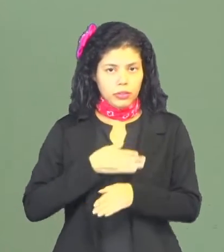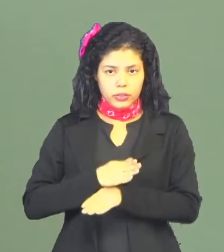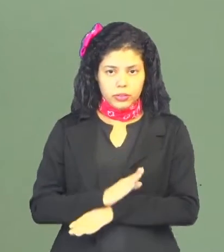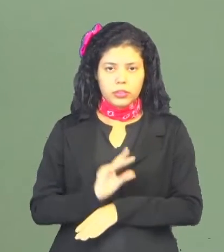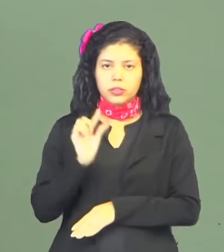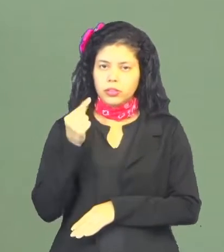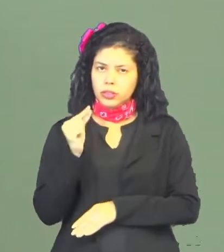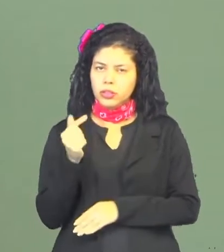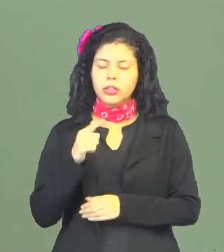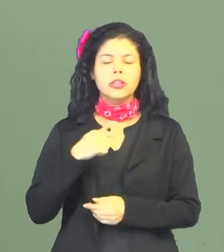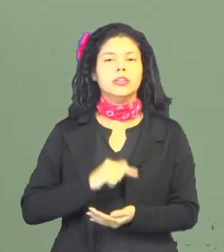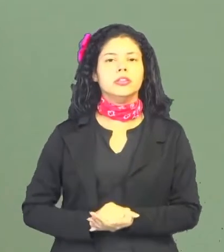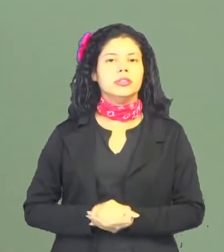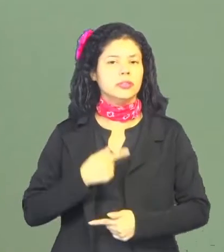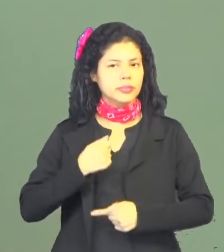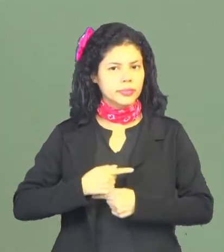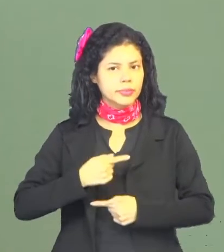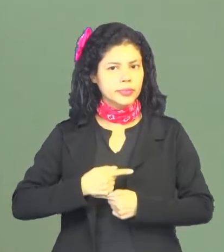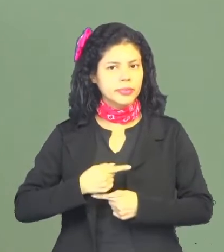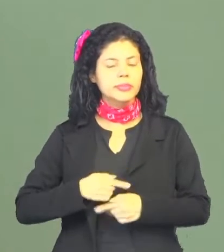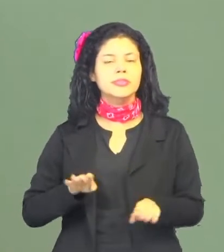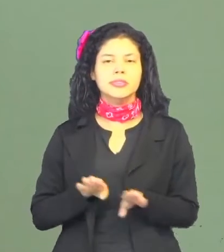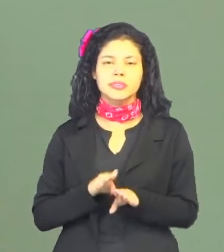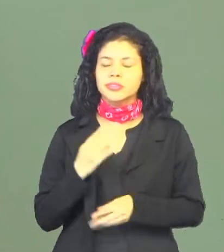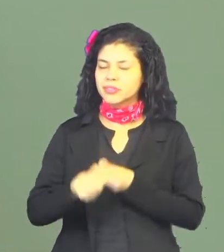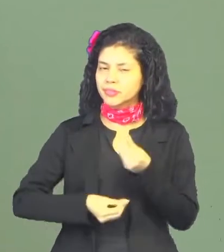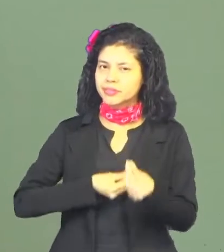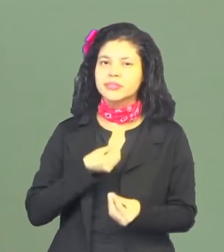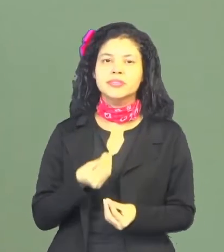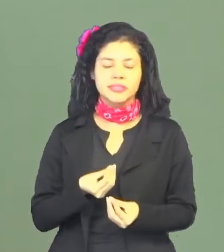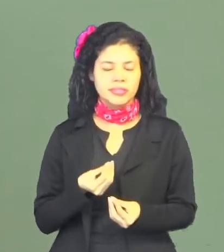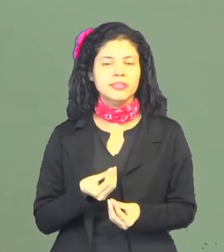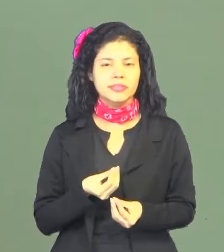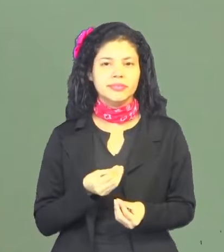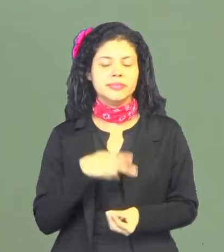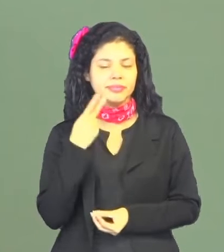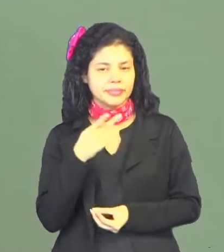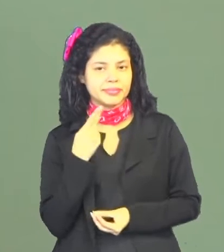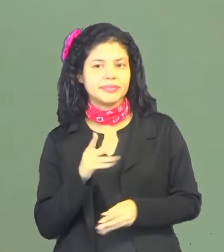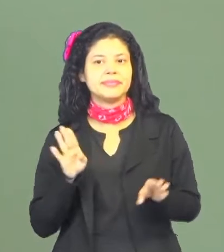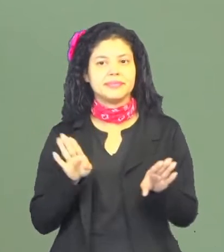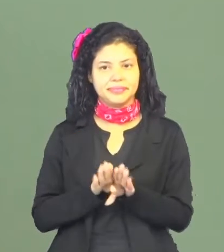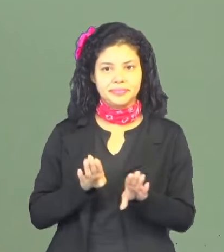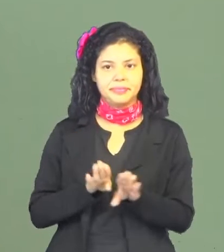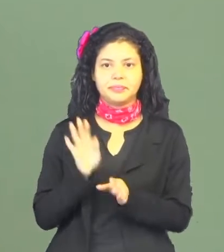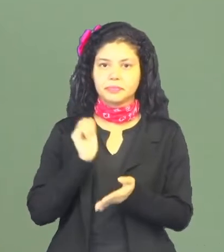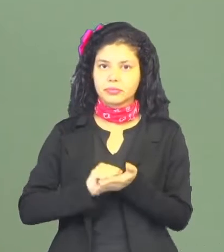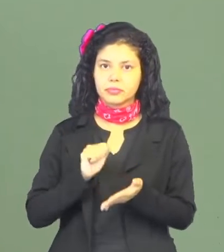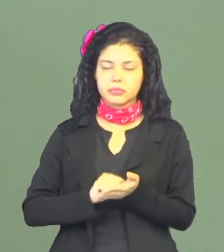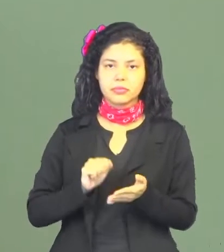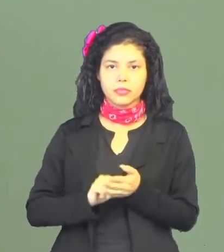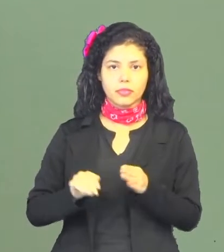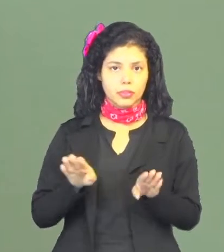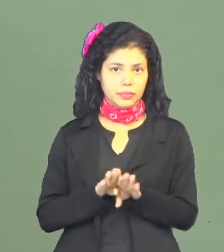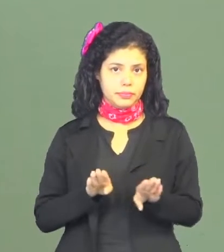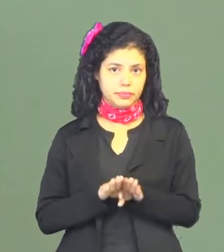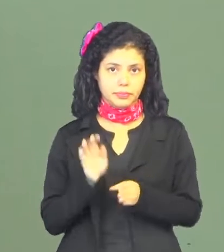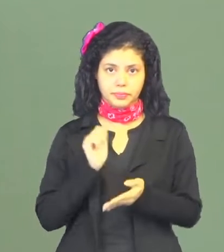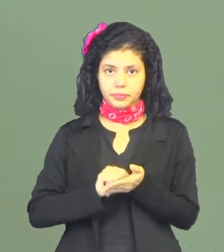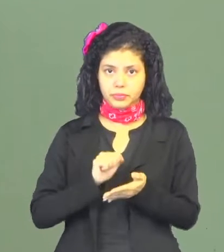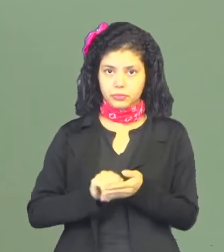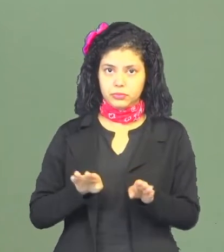entrar um pouco falar da gramática né tá doendo na sua oralidade que a pronúncia quanto na sua parte escrita também né